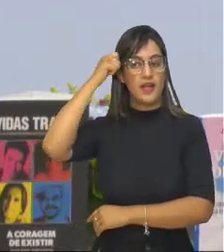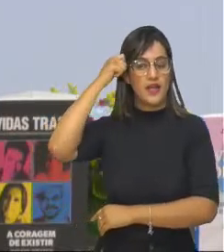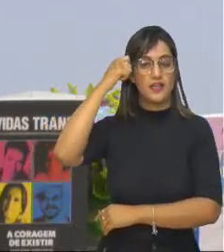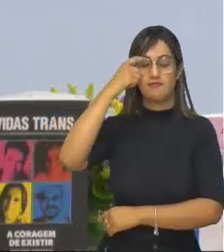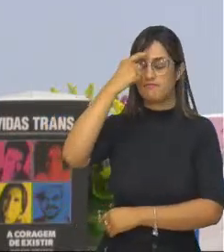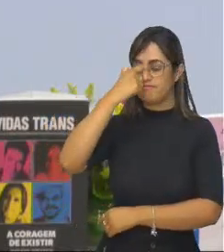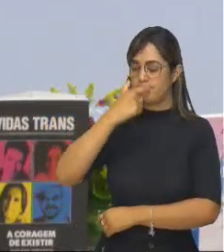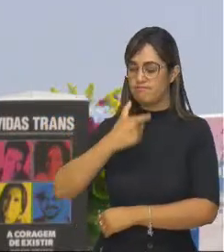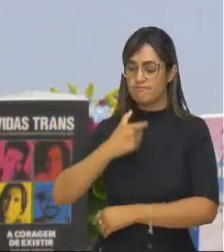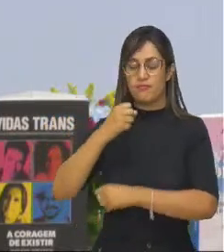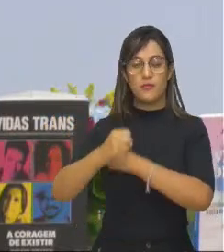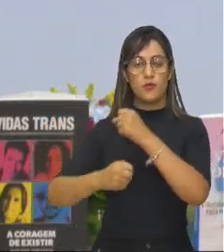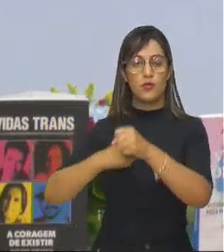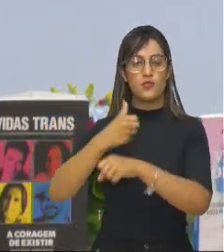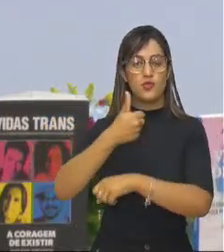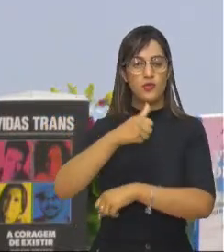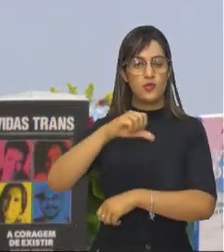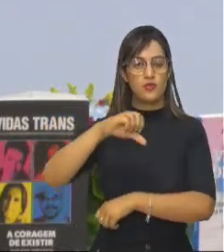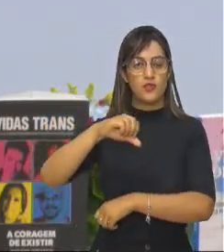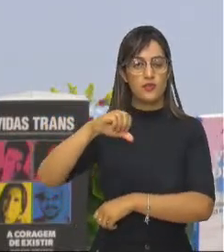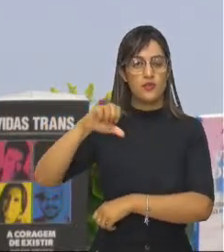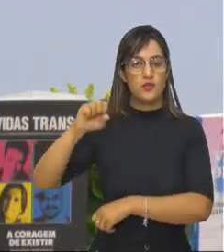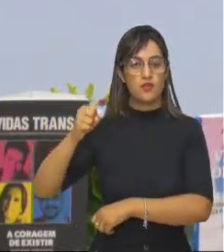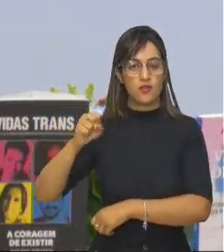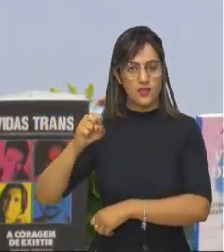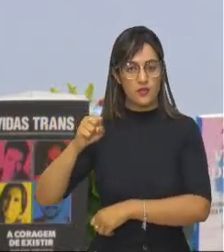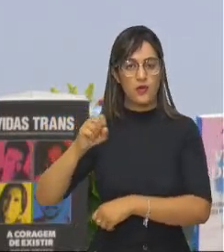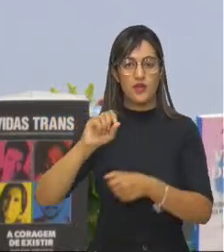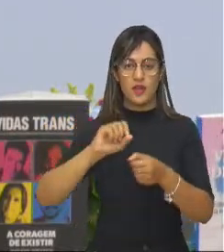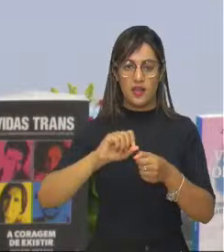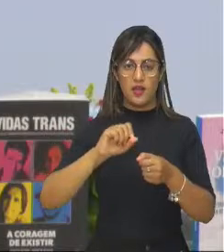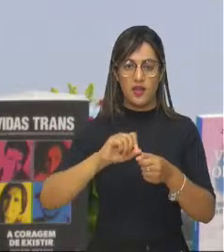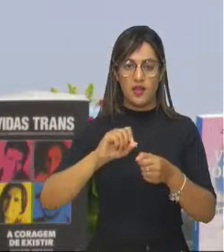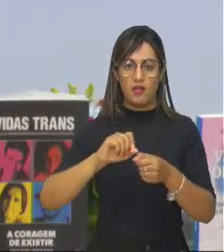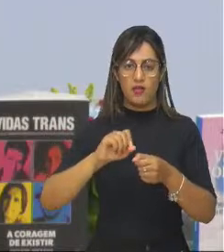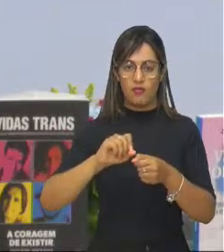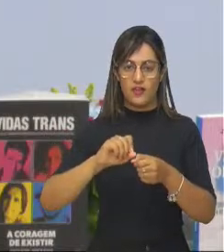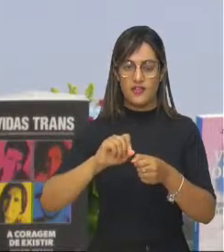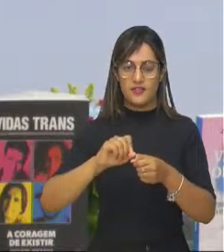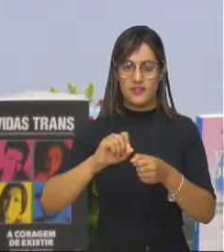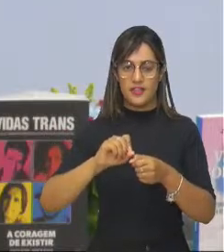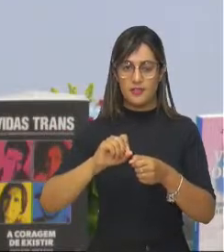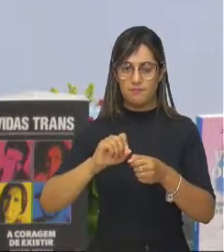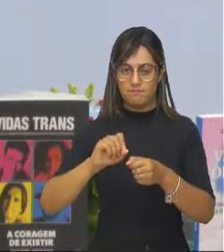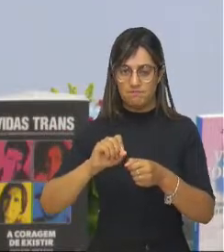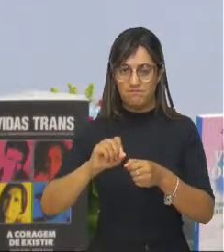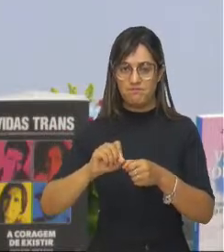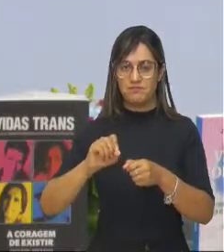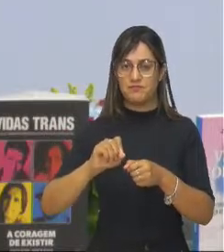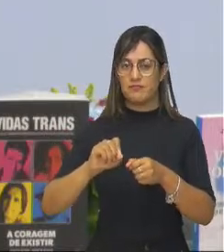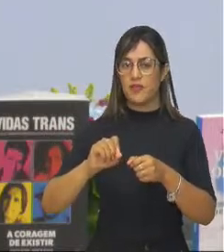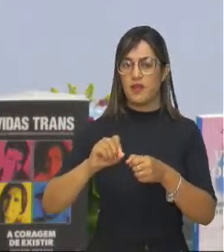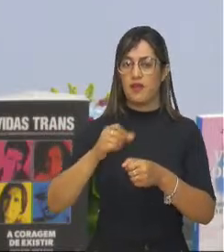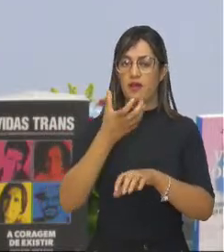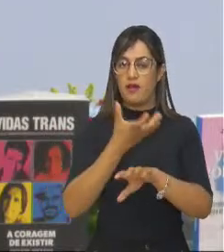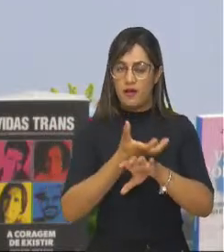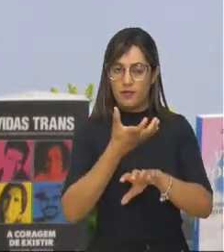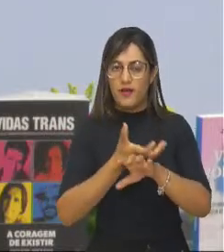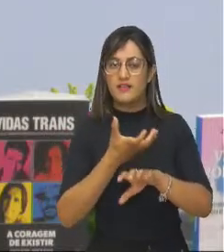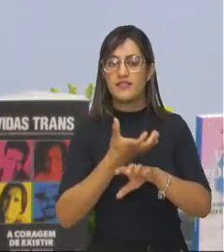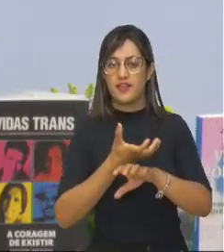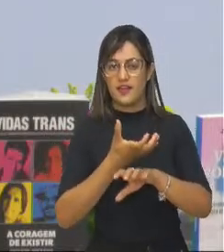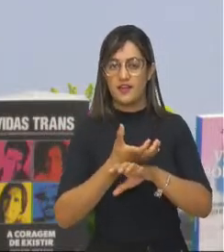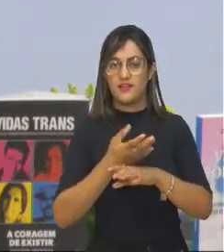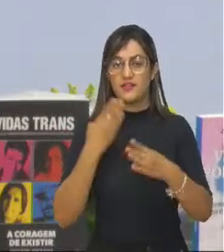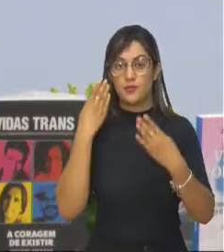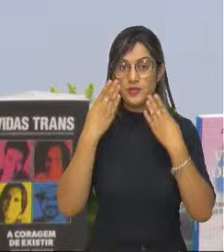em 1998, eu fazia a disciplina de psicologia escolar aqui na Universidade de Brasília e estava um ano no